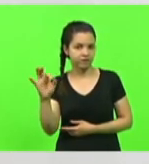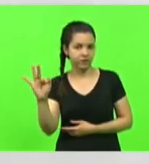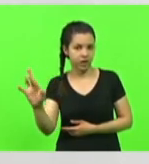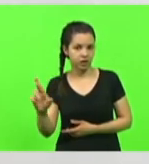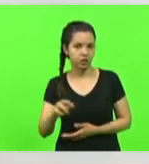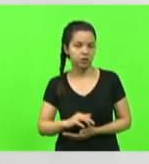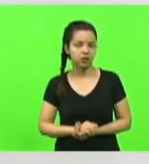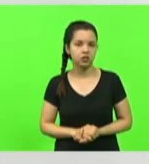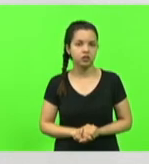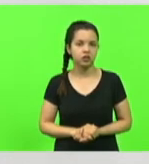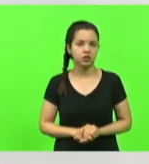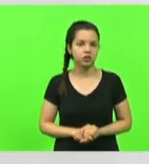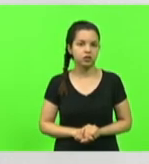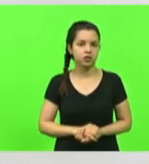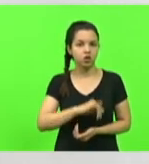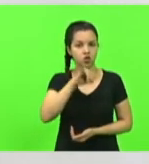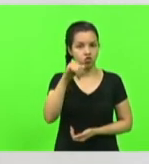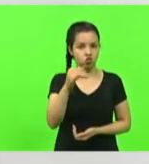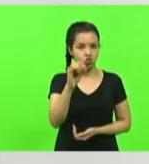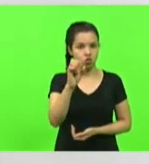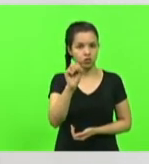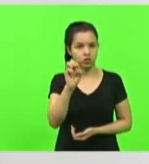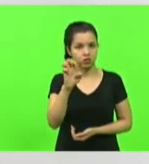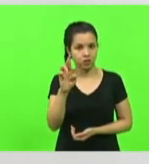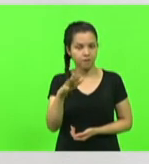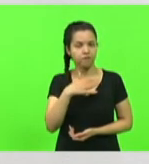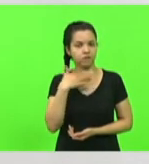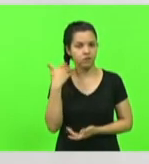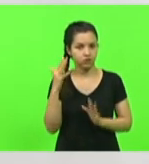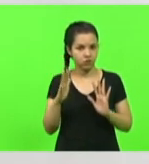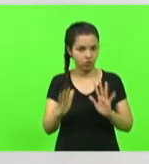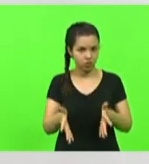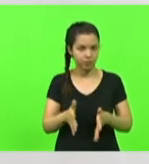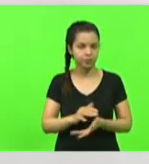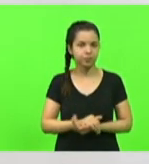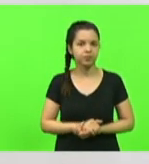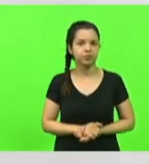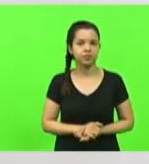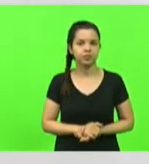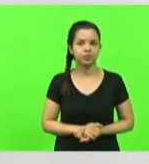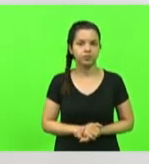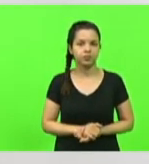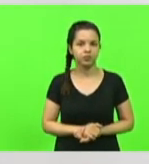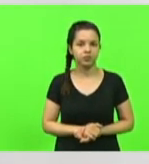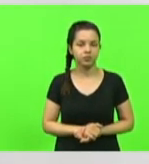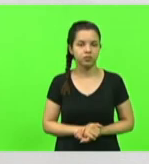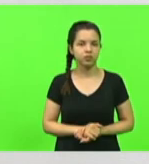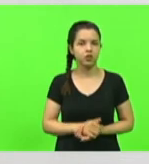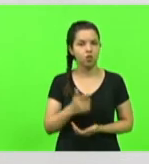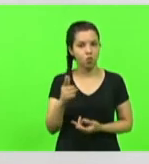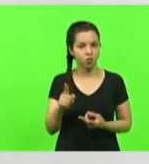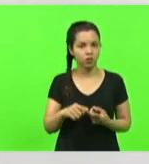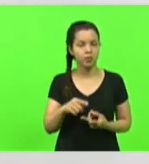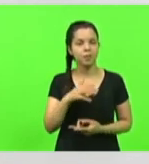seu José Gesser, em memória, Rubens Zanluka, também em memória,